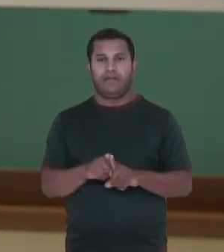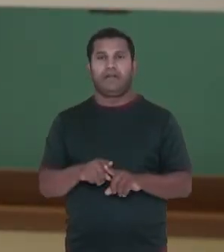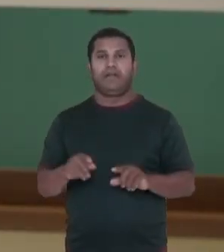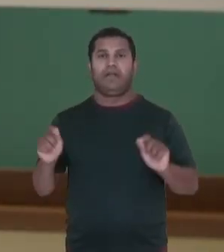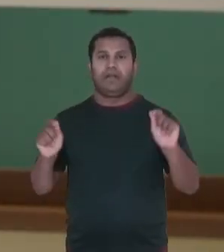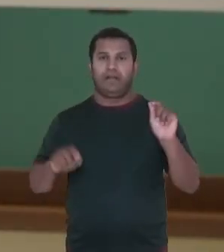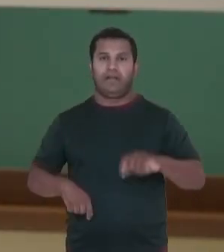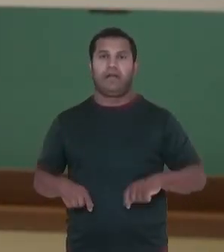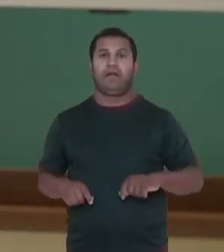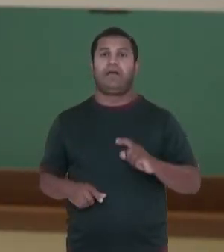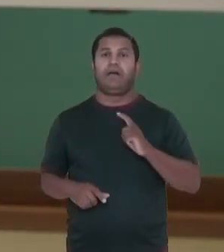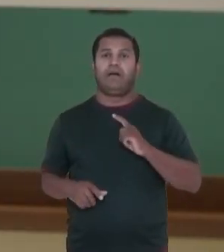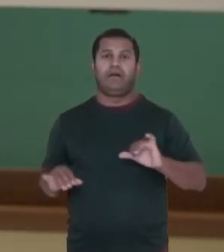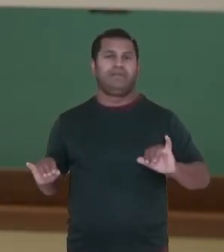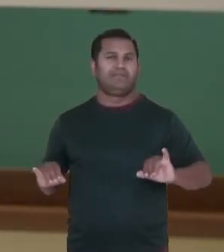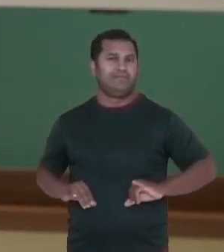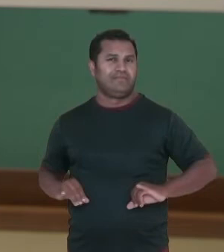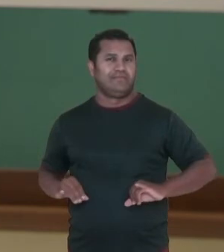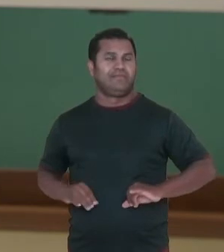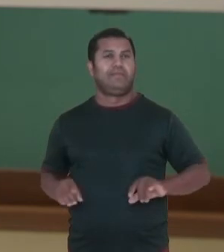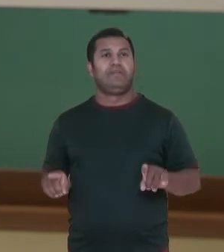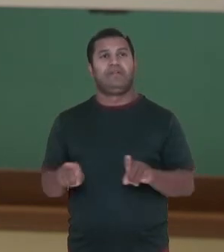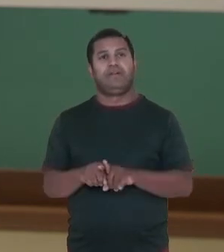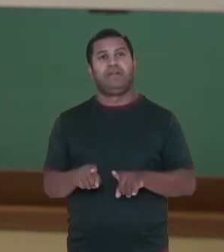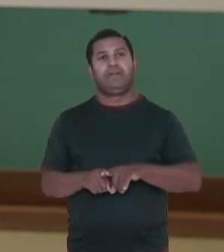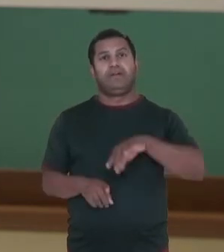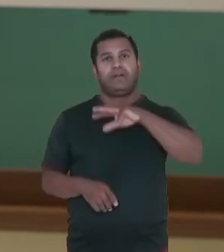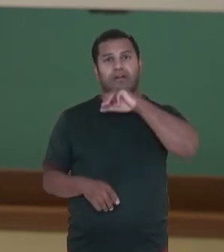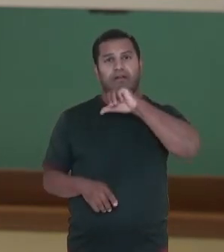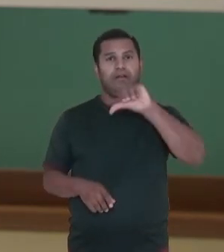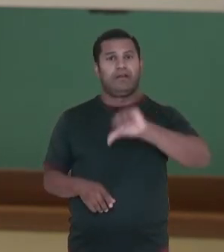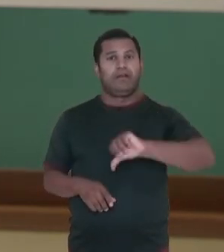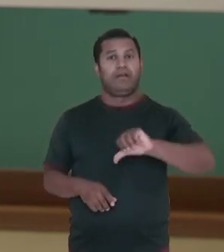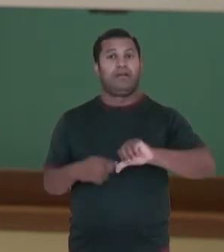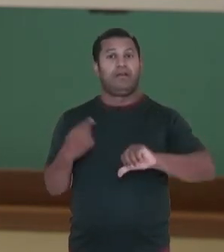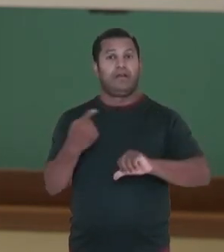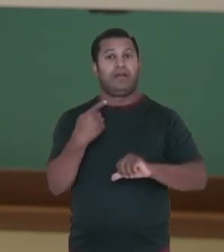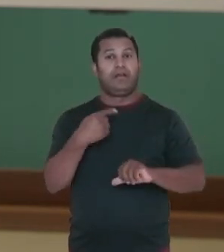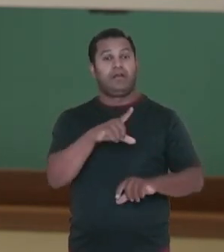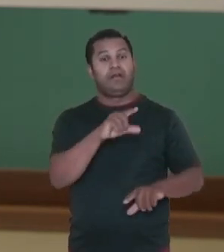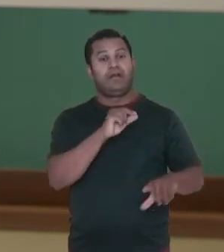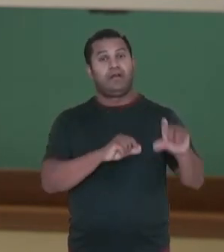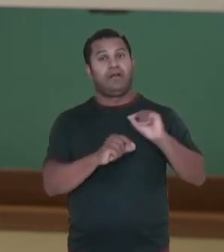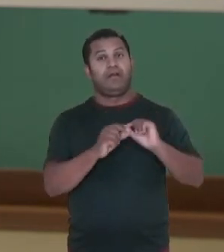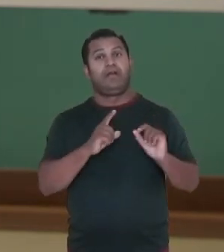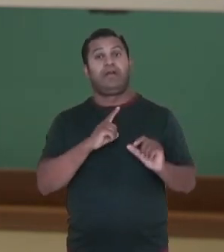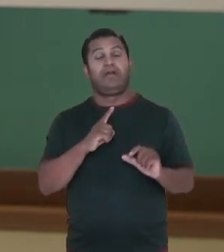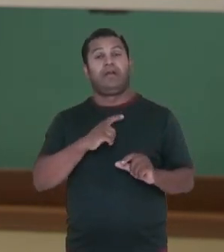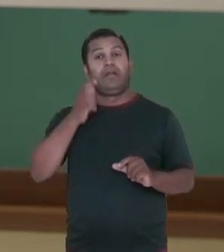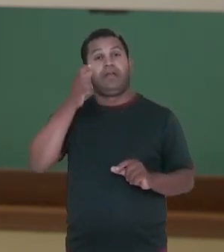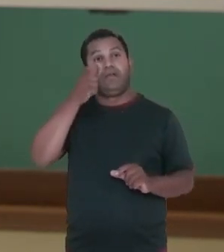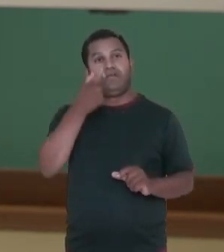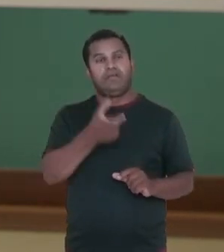que ponto eu posso manipular de acordo com os meus interesses? Isso é um dos princípios da bioética.